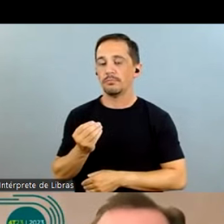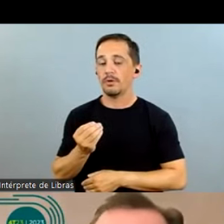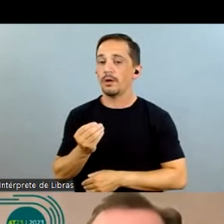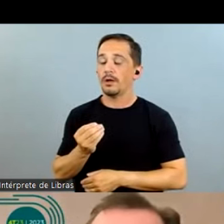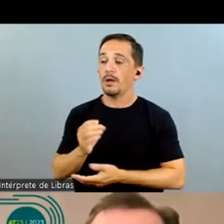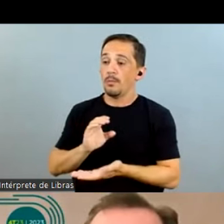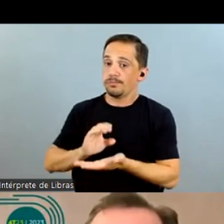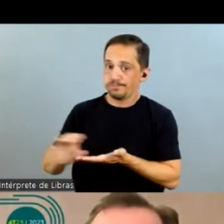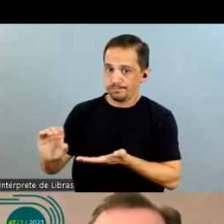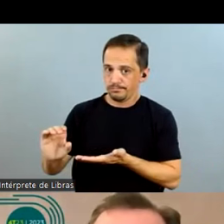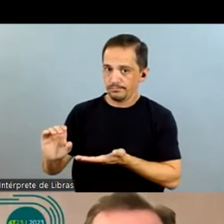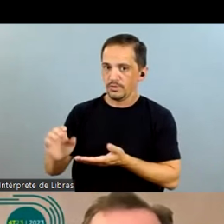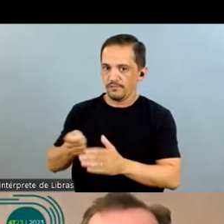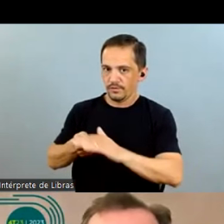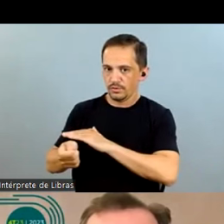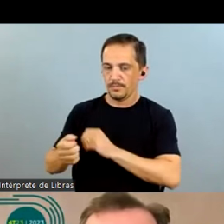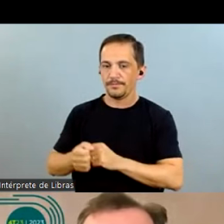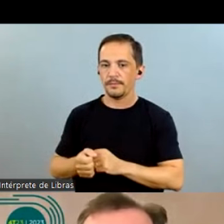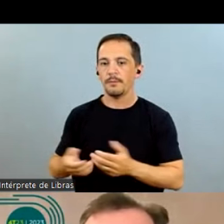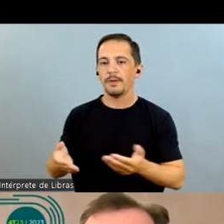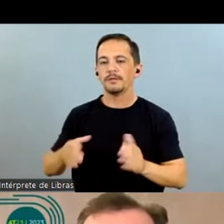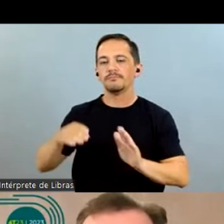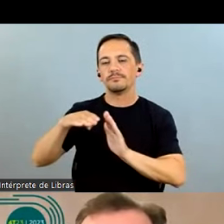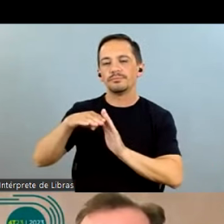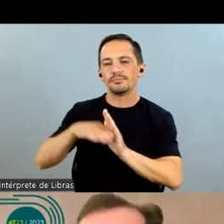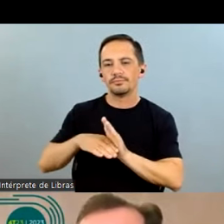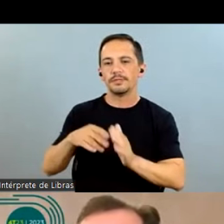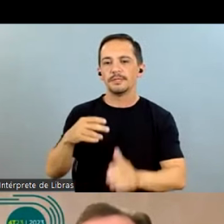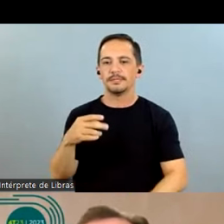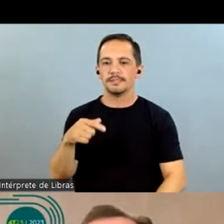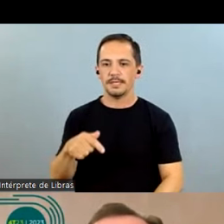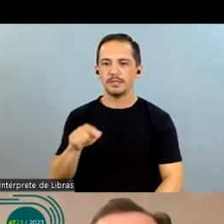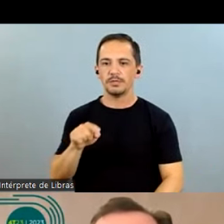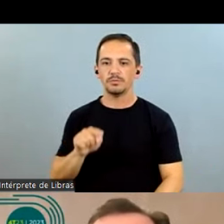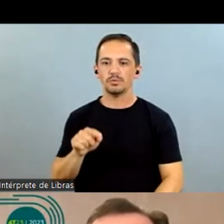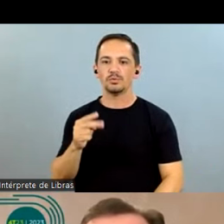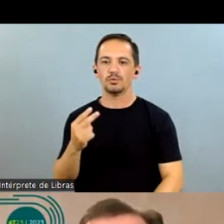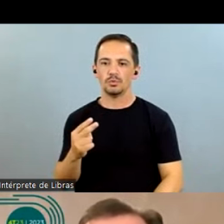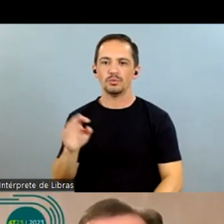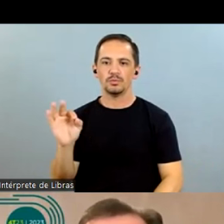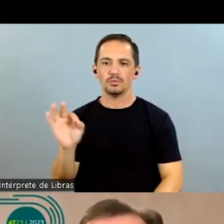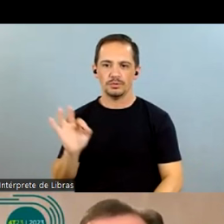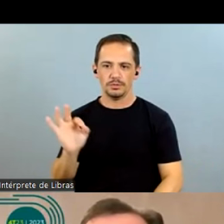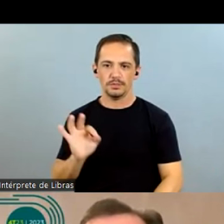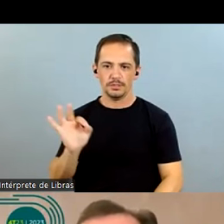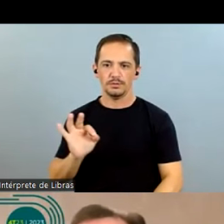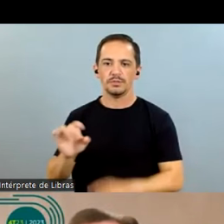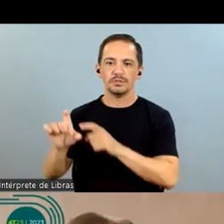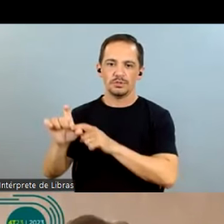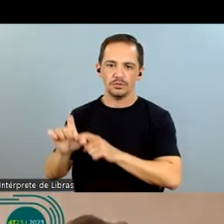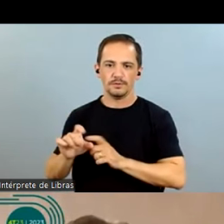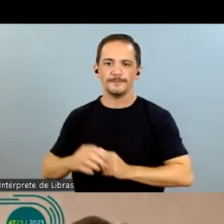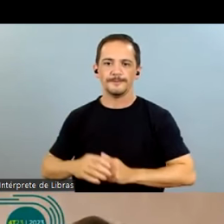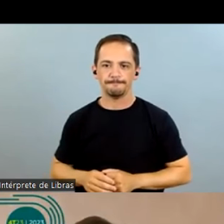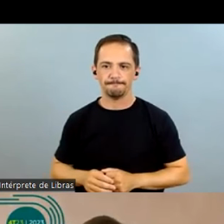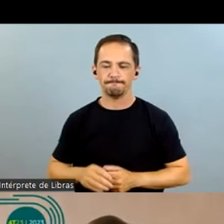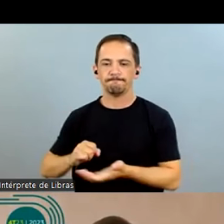diferença de 7.2% em relação ao custo médio da dívida né Eh pós imposto de renda e